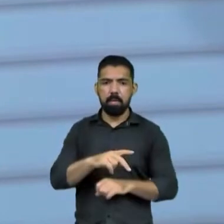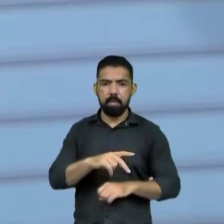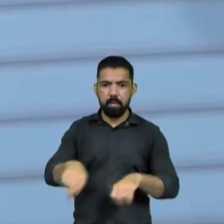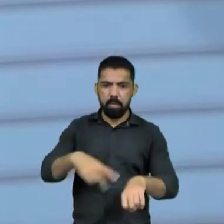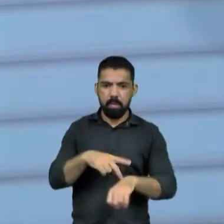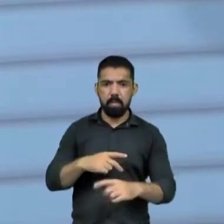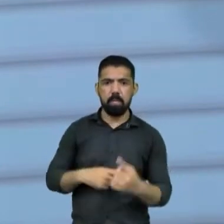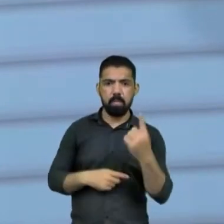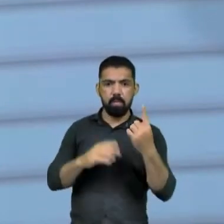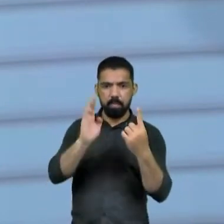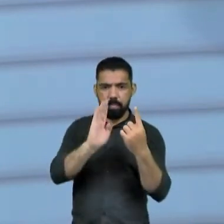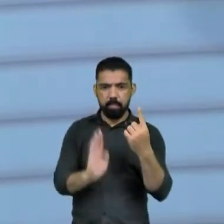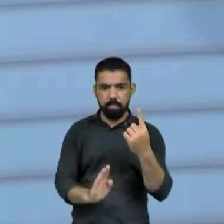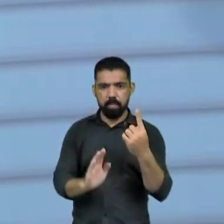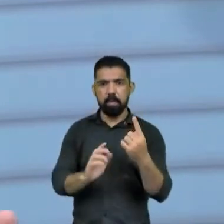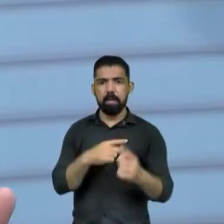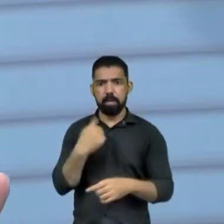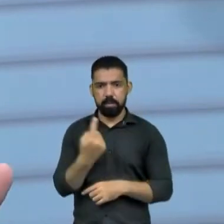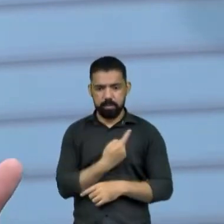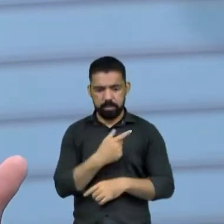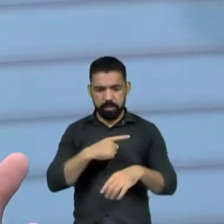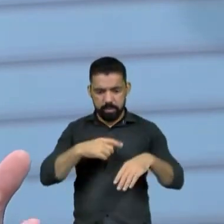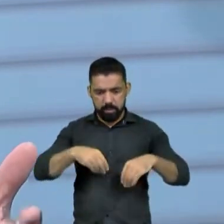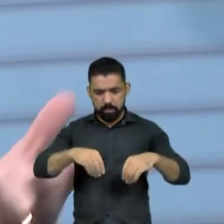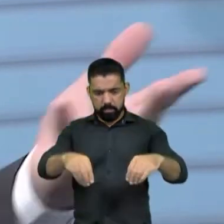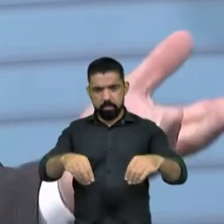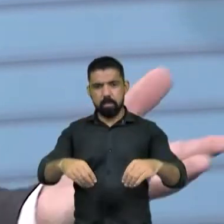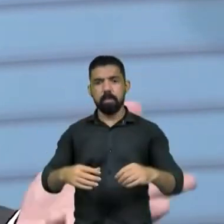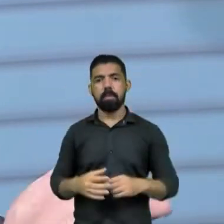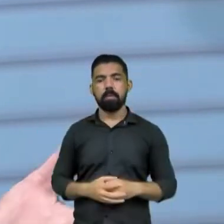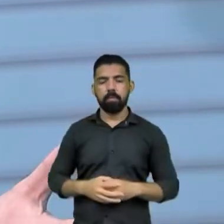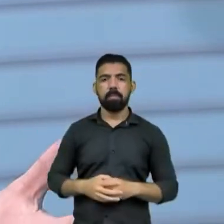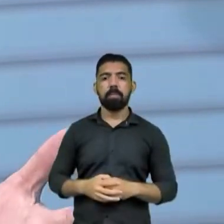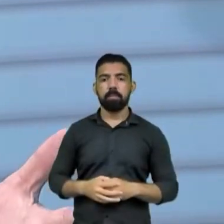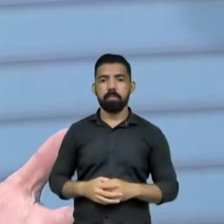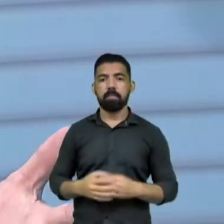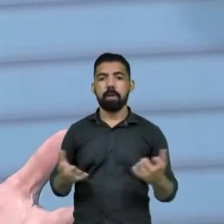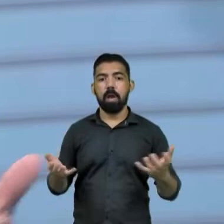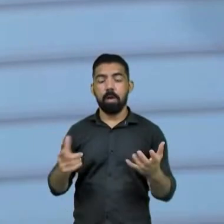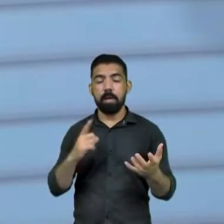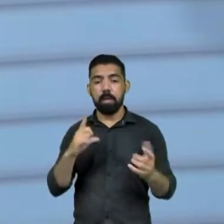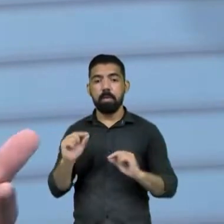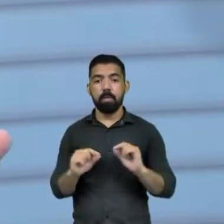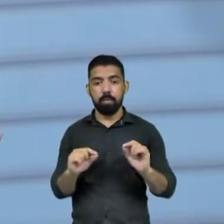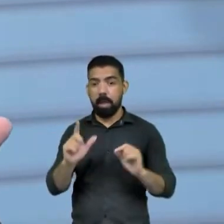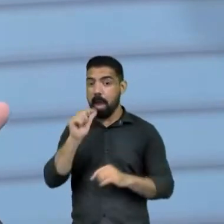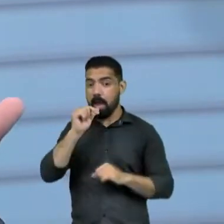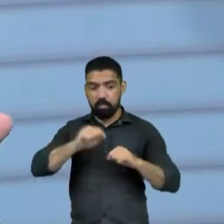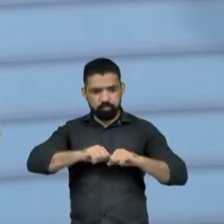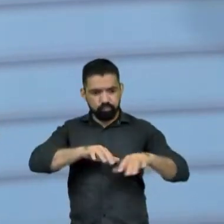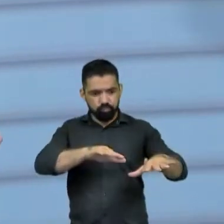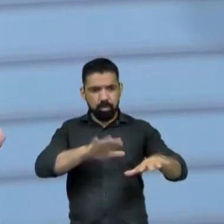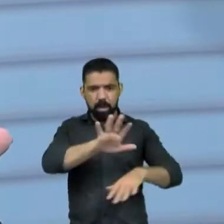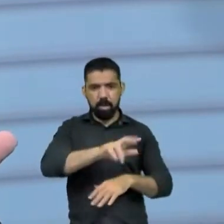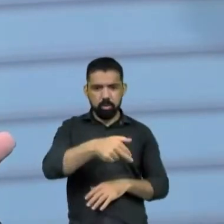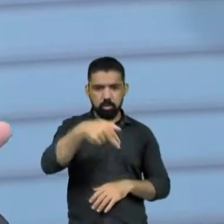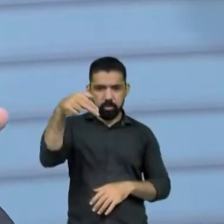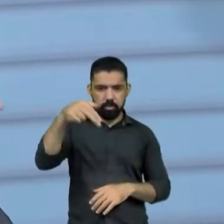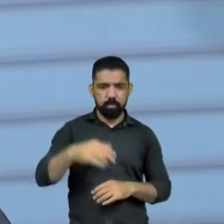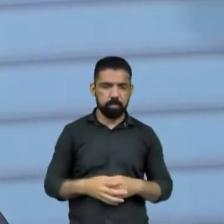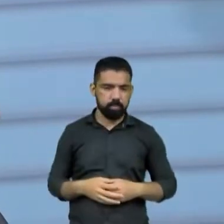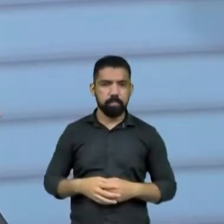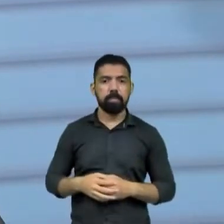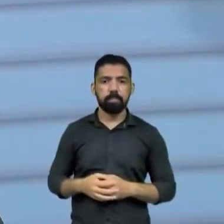Brasil nós temos o melhor terreno para para plantar agora com com a irrigação no Nordeste é sabe o que vai acontecer e